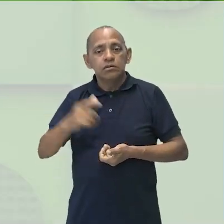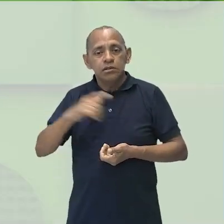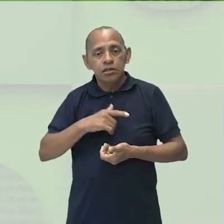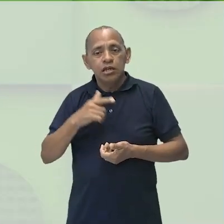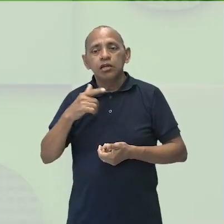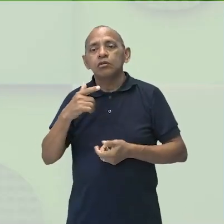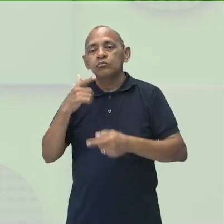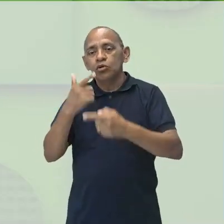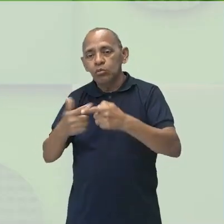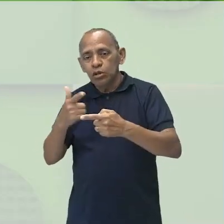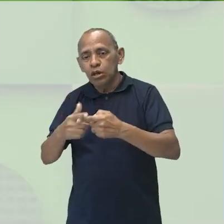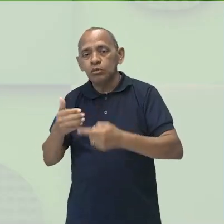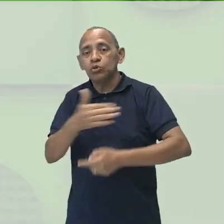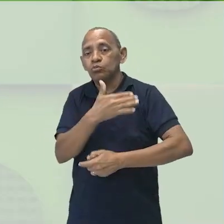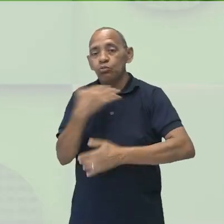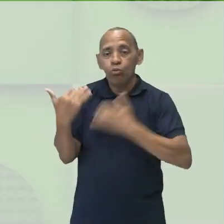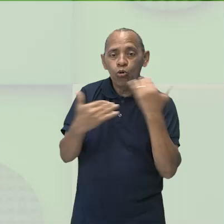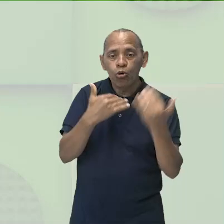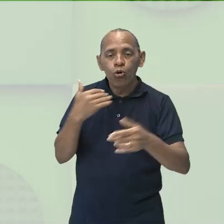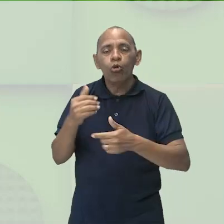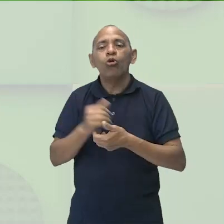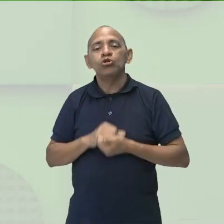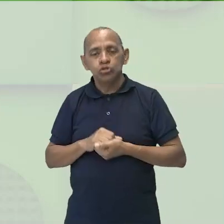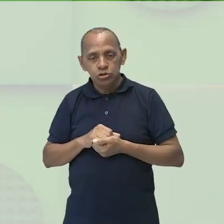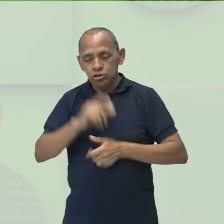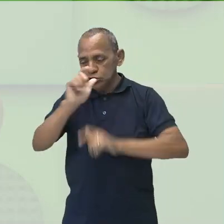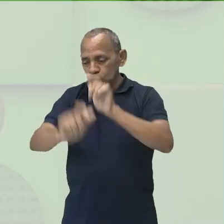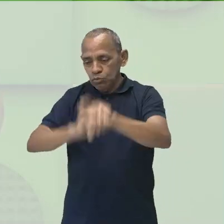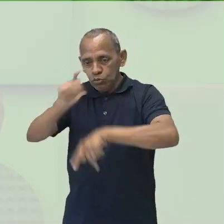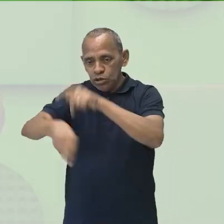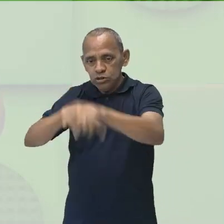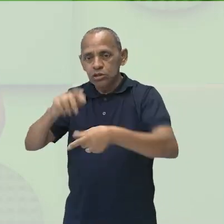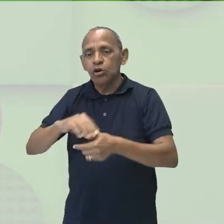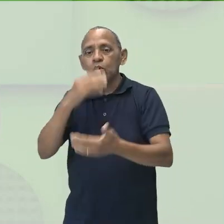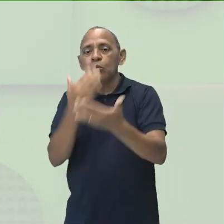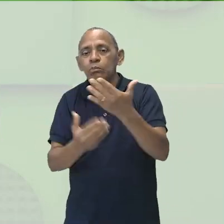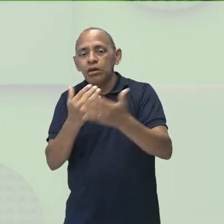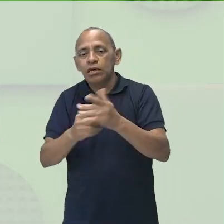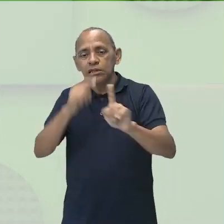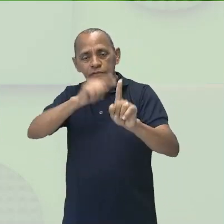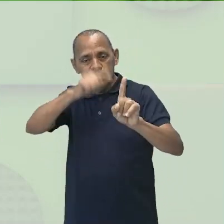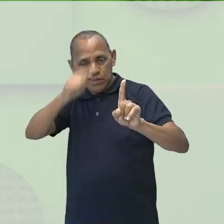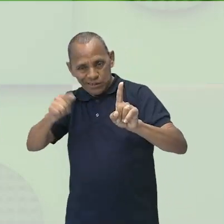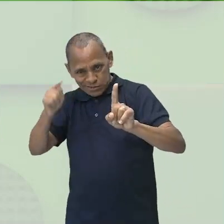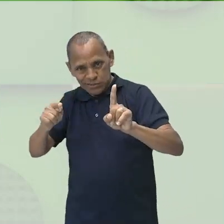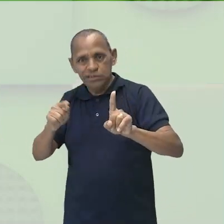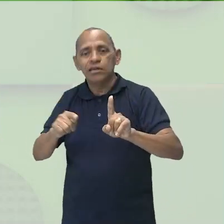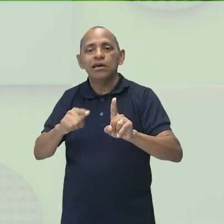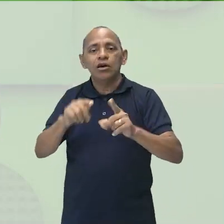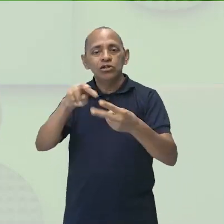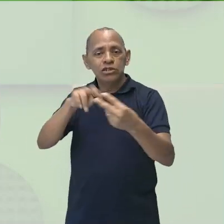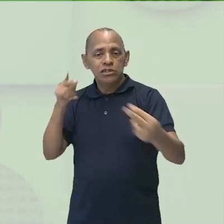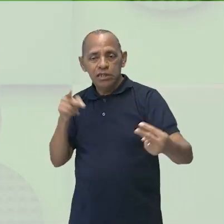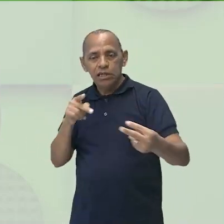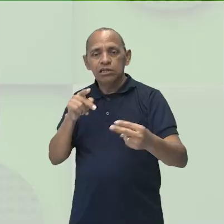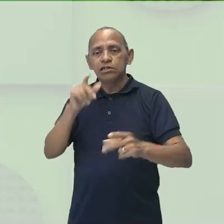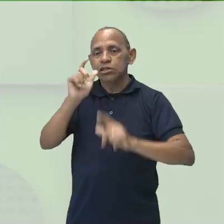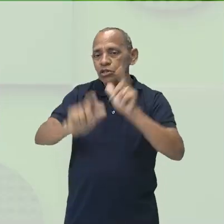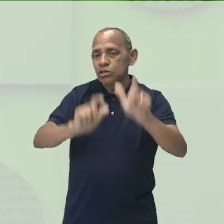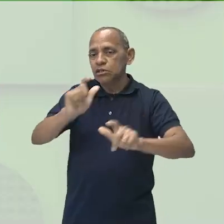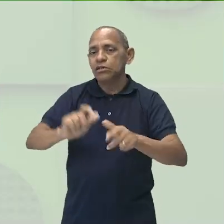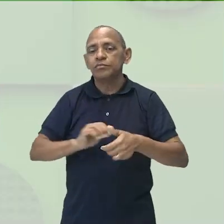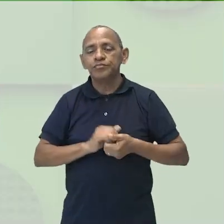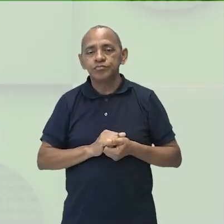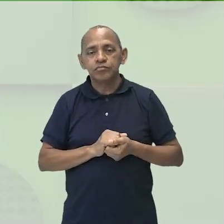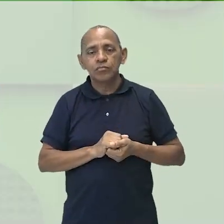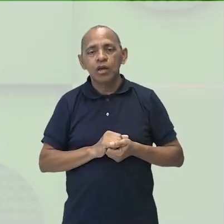de parte da população, e essa morte leva à perda da variabilidade genética daqueles indivíduos. Por quê? Pode ser que